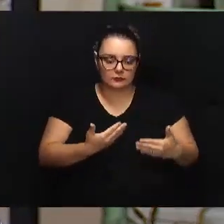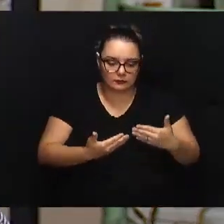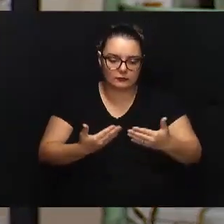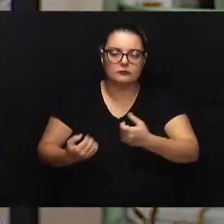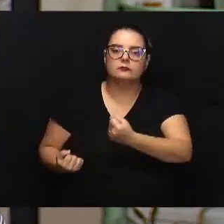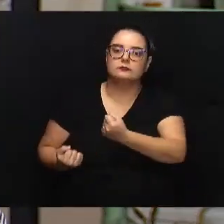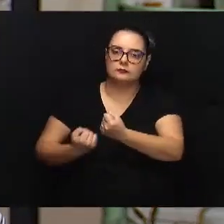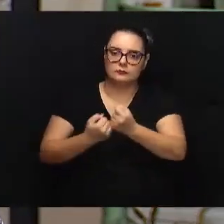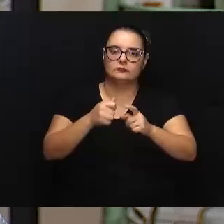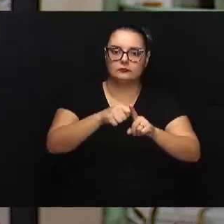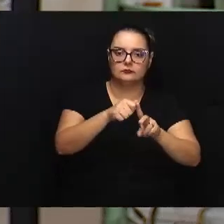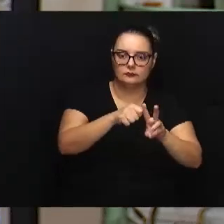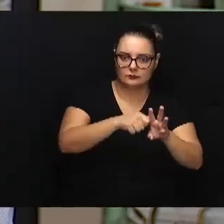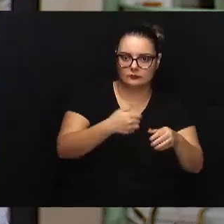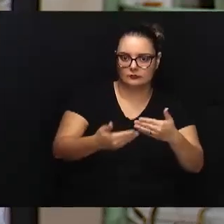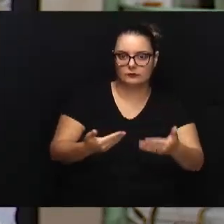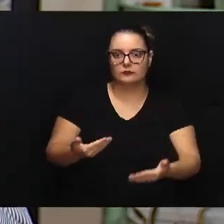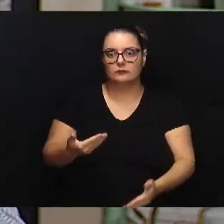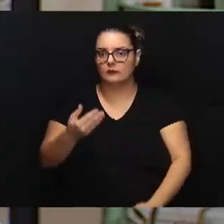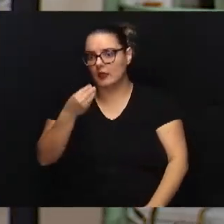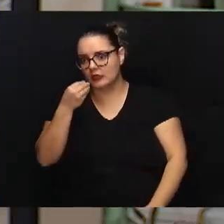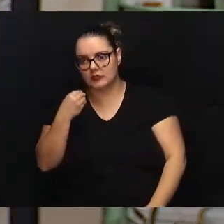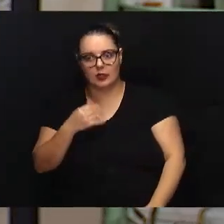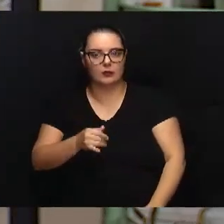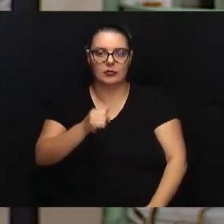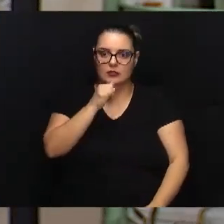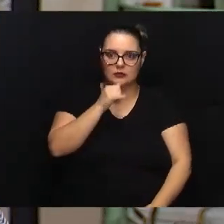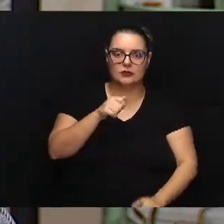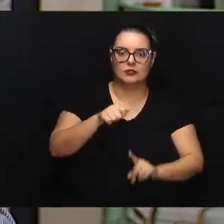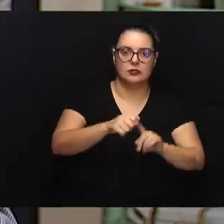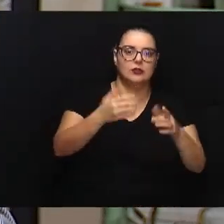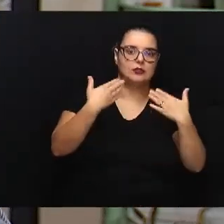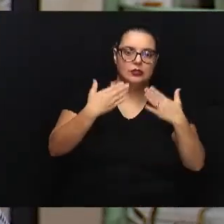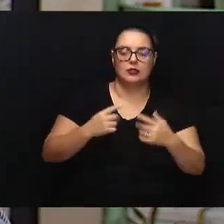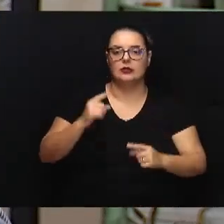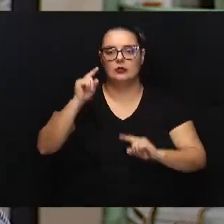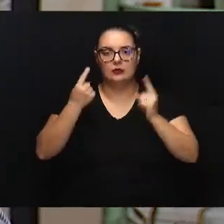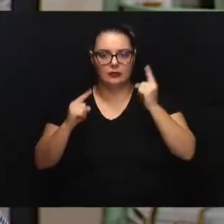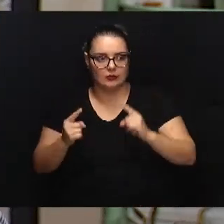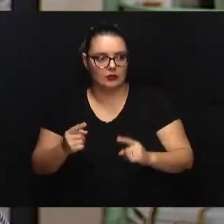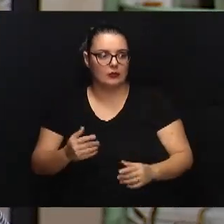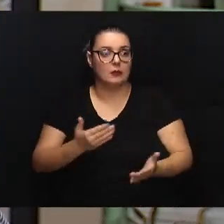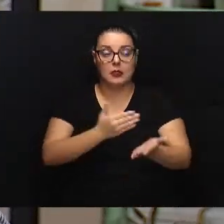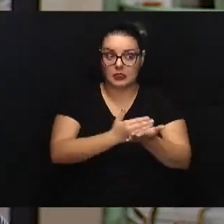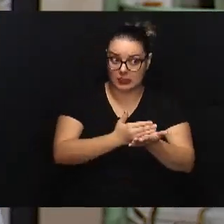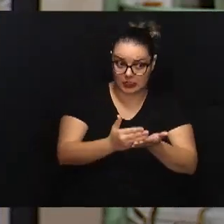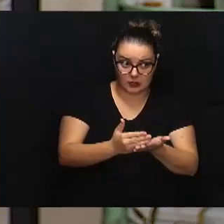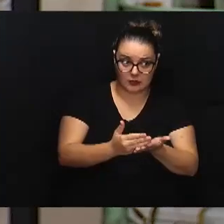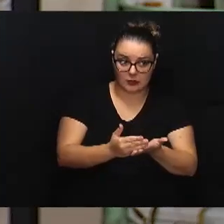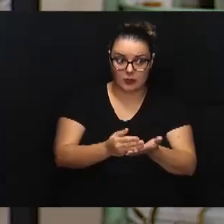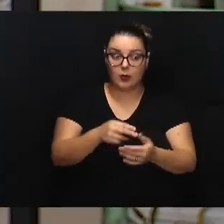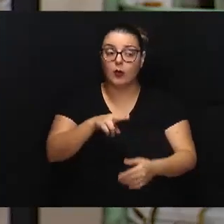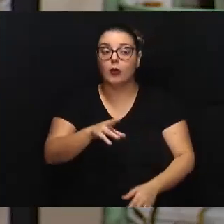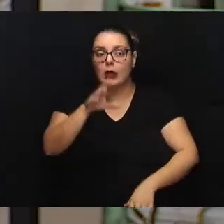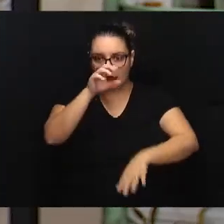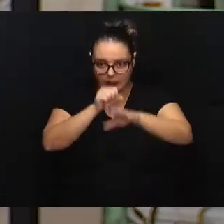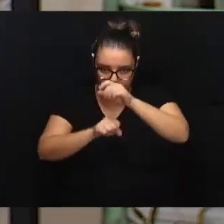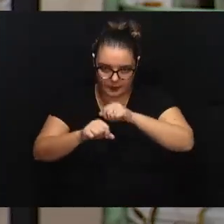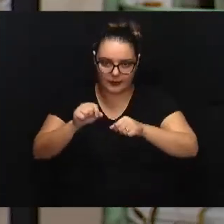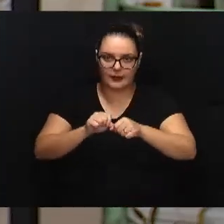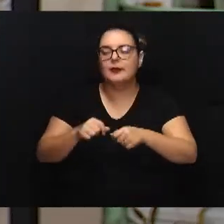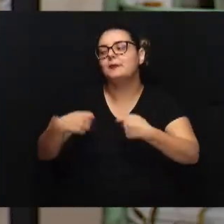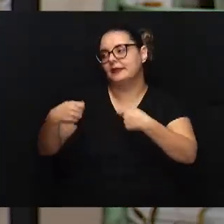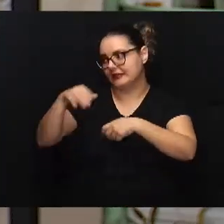meses mais fracos, por exemplo, como janeiro e fevereiro. Mas desde o início era assim ou você teve que aprender a fazer isso? Tive que aprender a